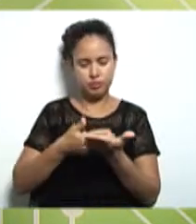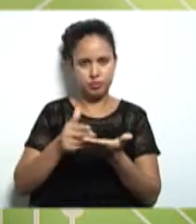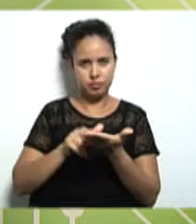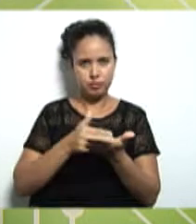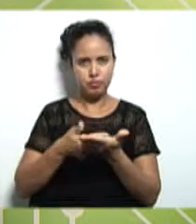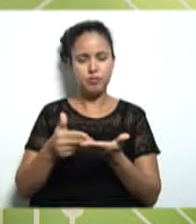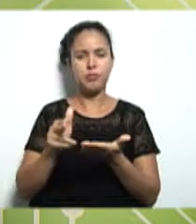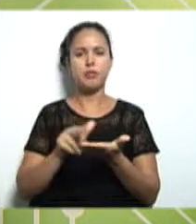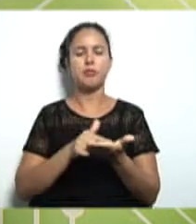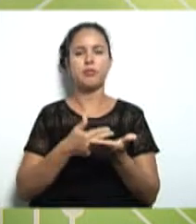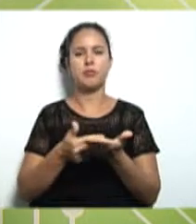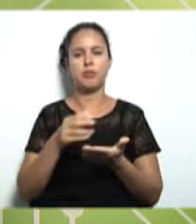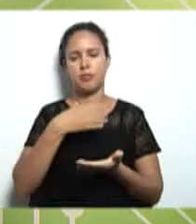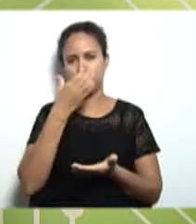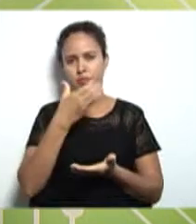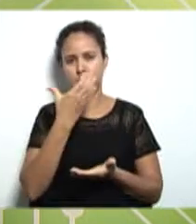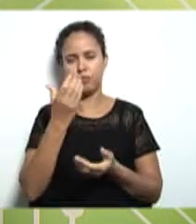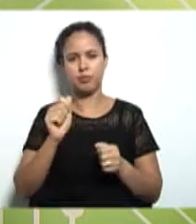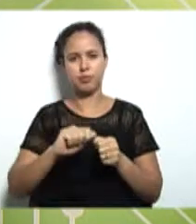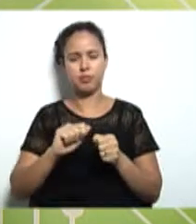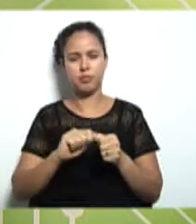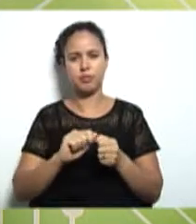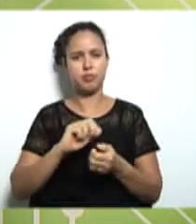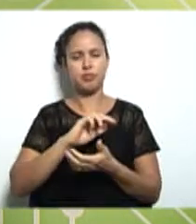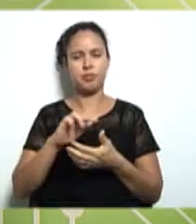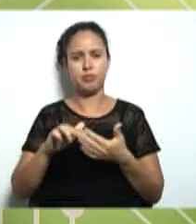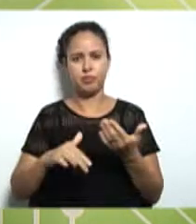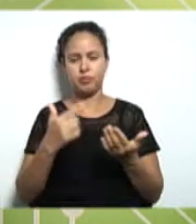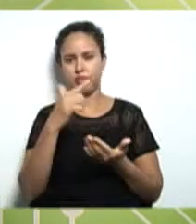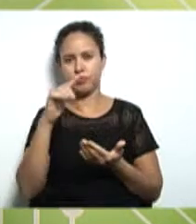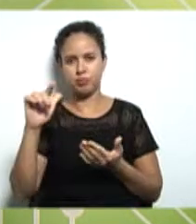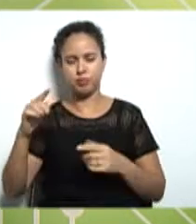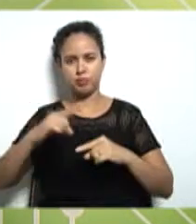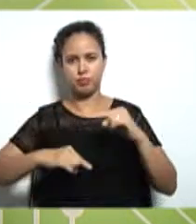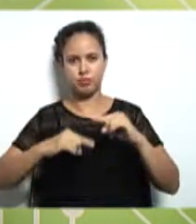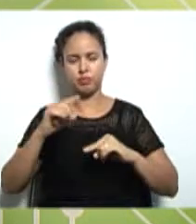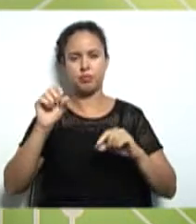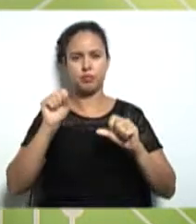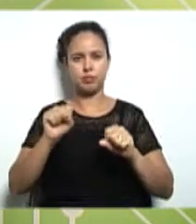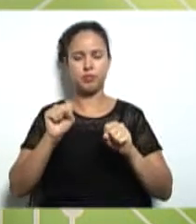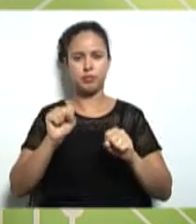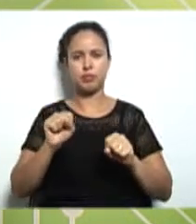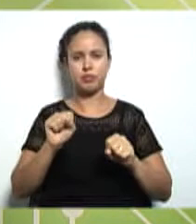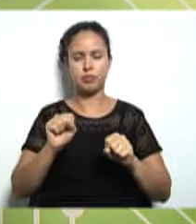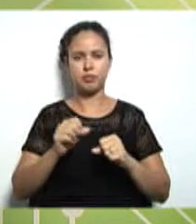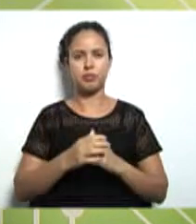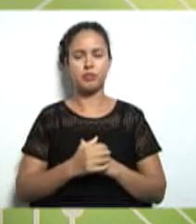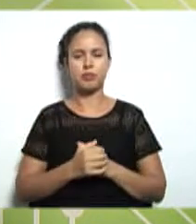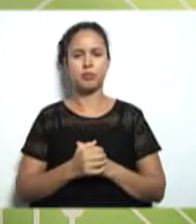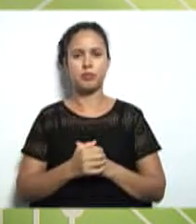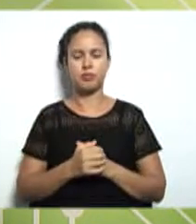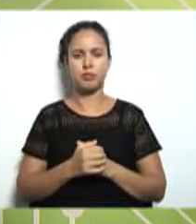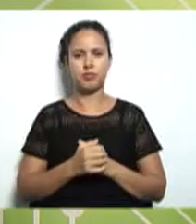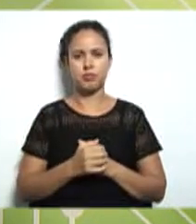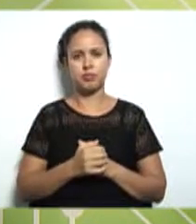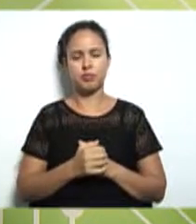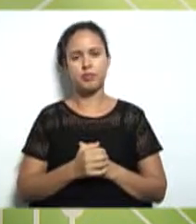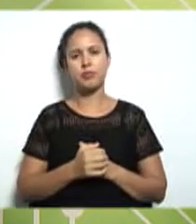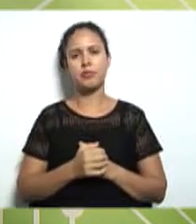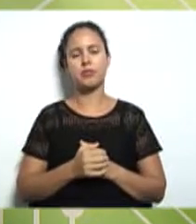fazer geleia, eu posso fazer vários outros produtos que podem ser